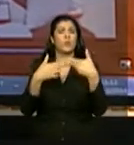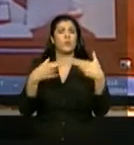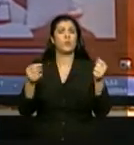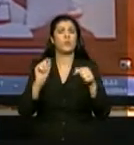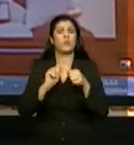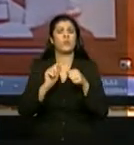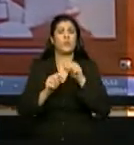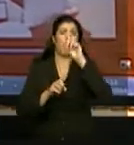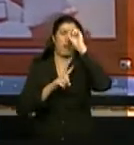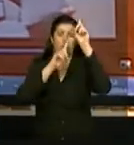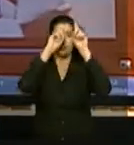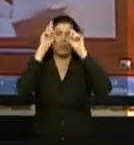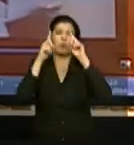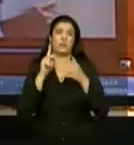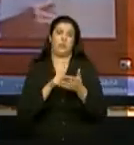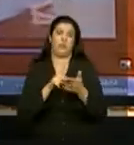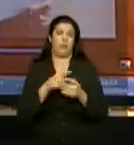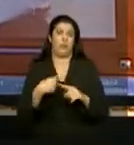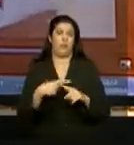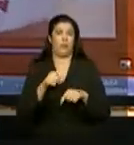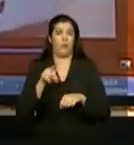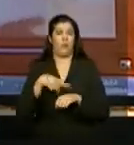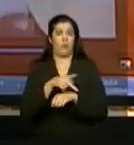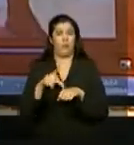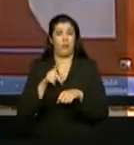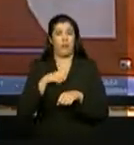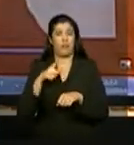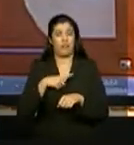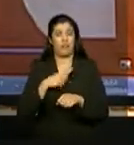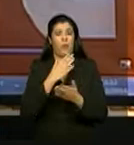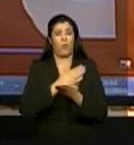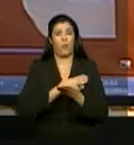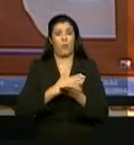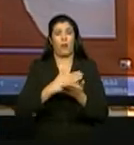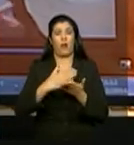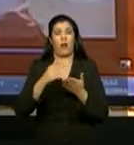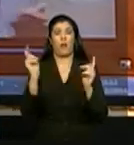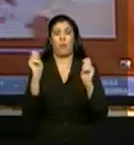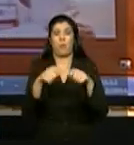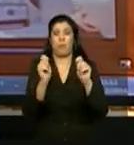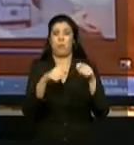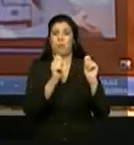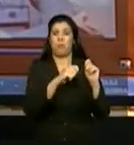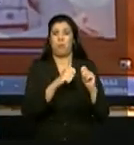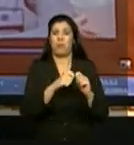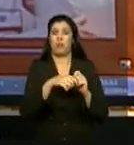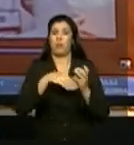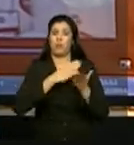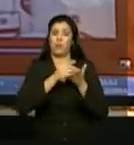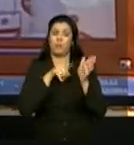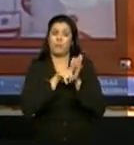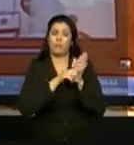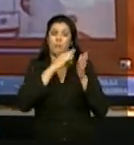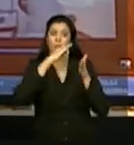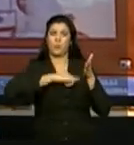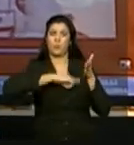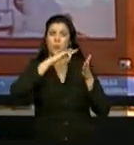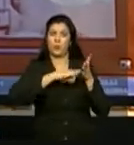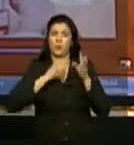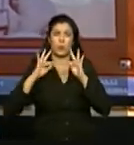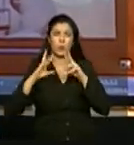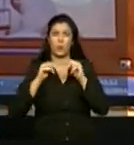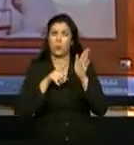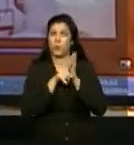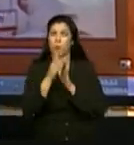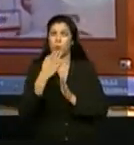portanto quando um país é capaz de abrir a porta e abri todos os documentos que abre todas inverter é